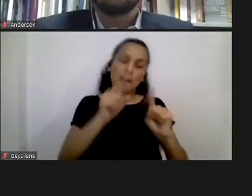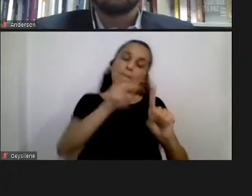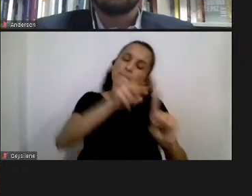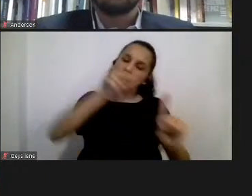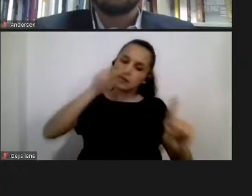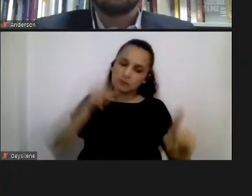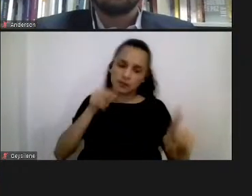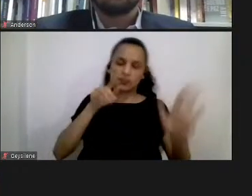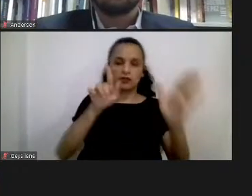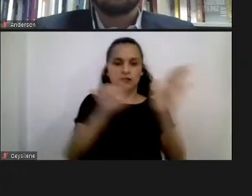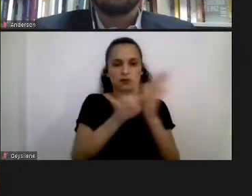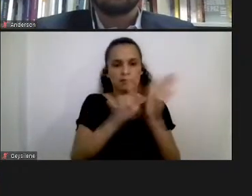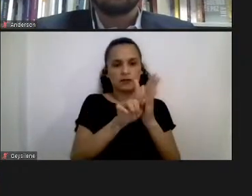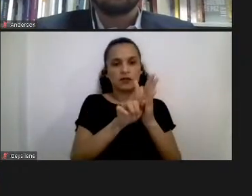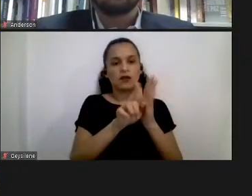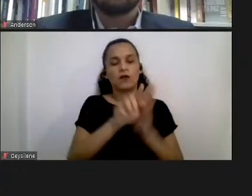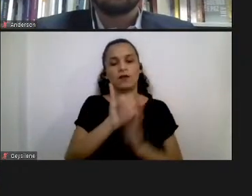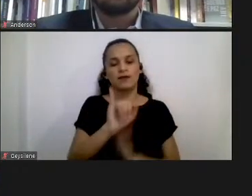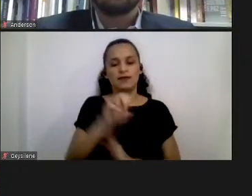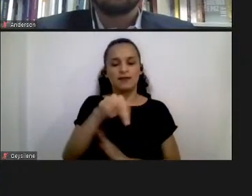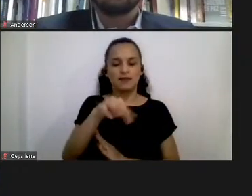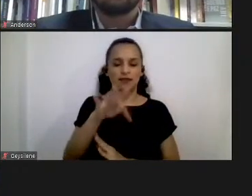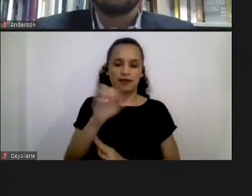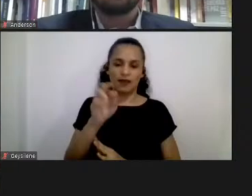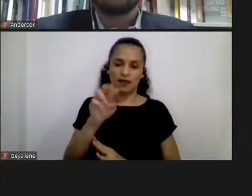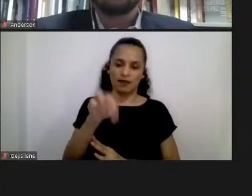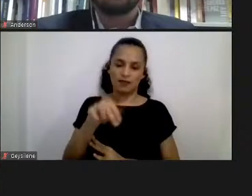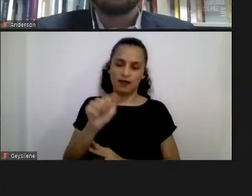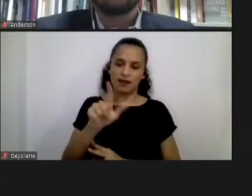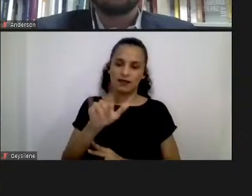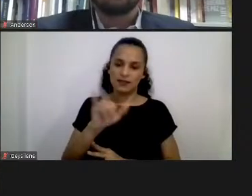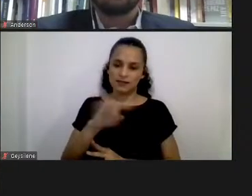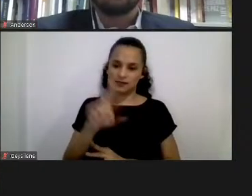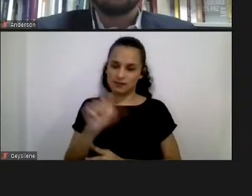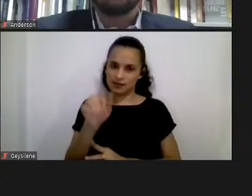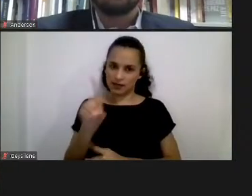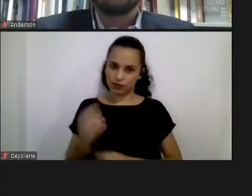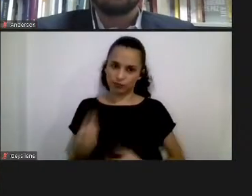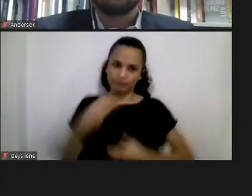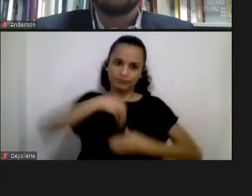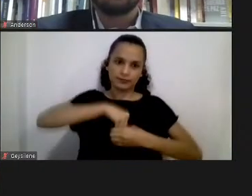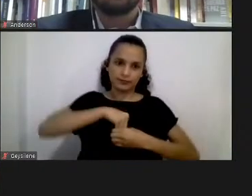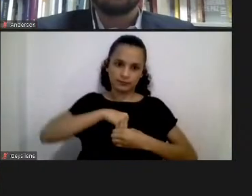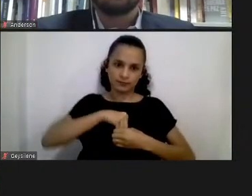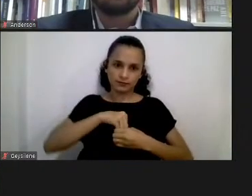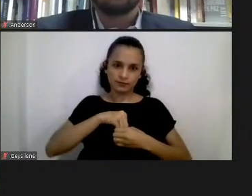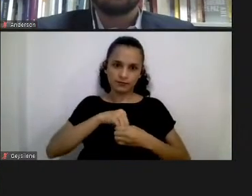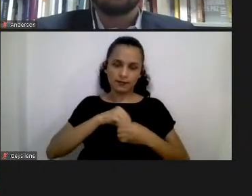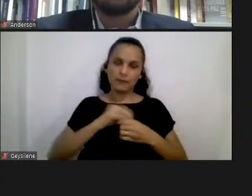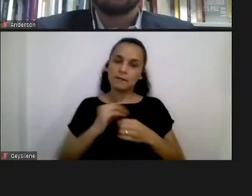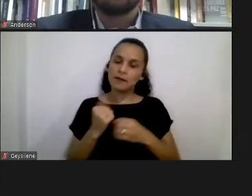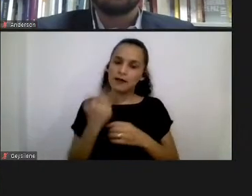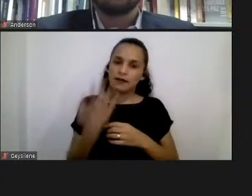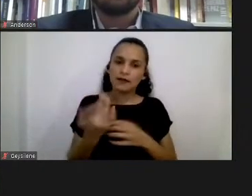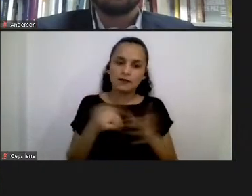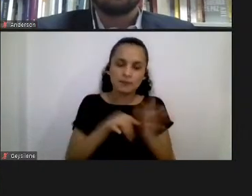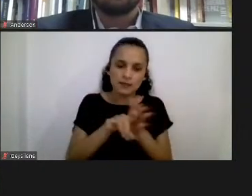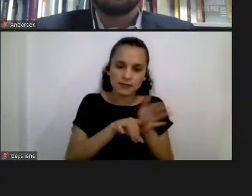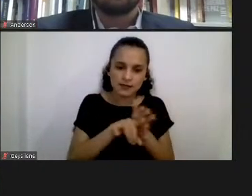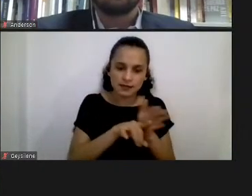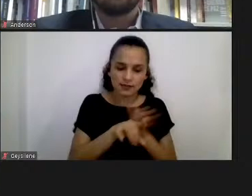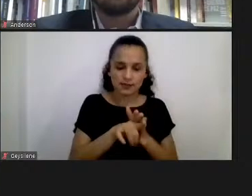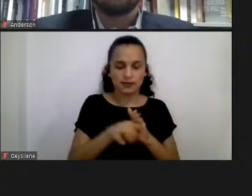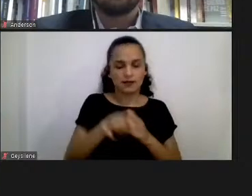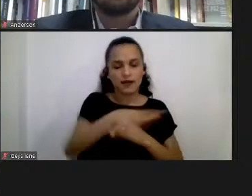gramatical internalizado. Para além do campo da linguística, entretanto, é fato que o pesquisador Noam Chomsky